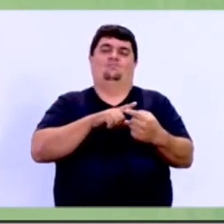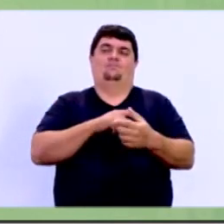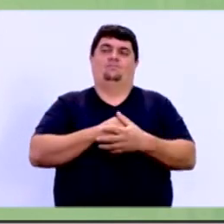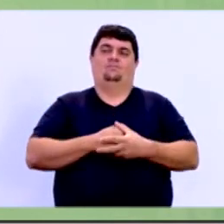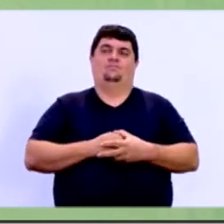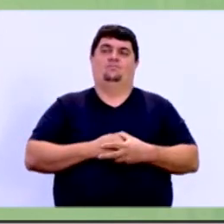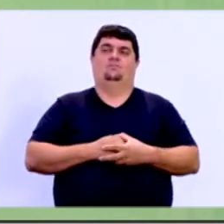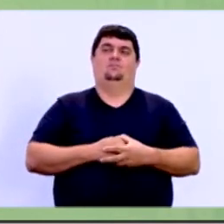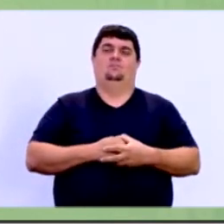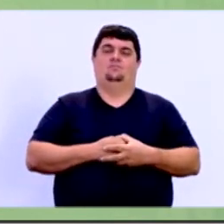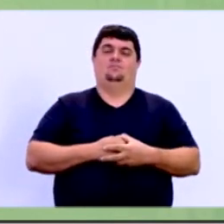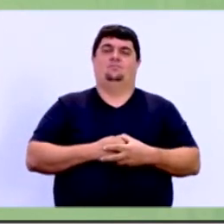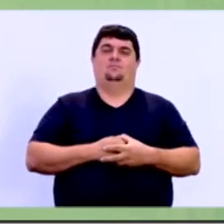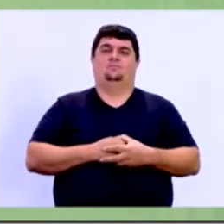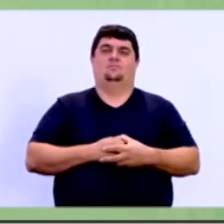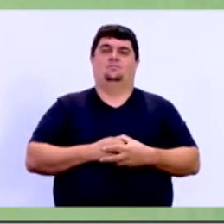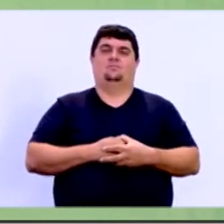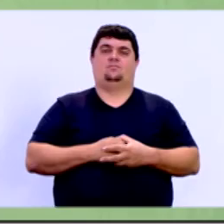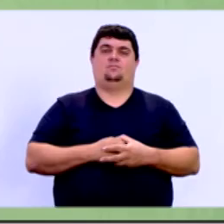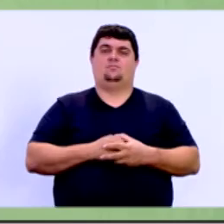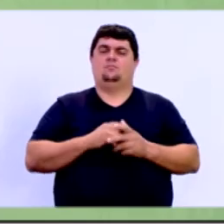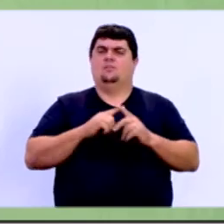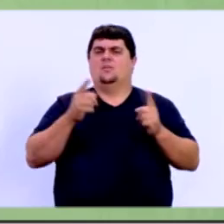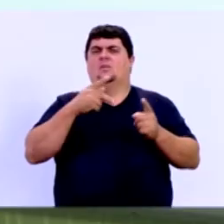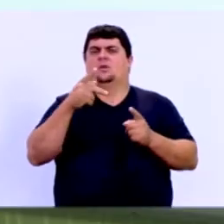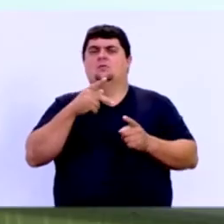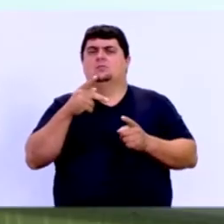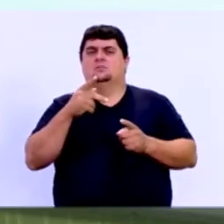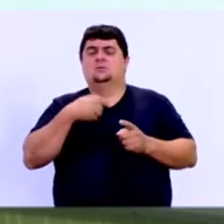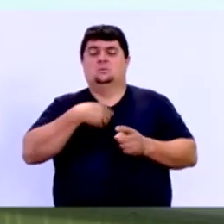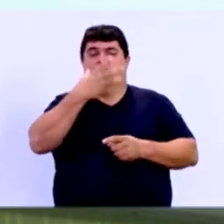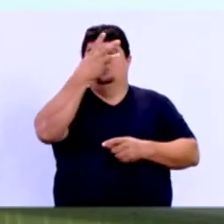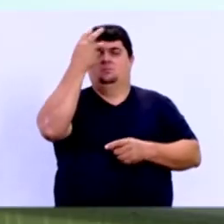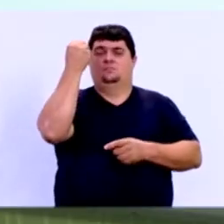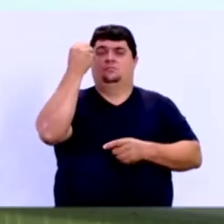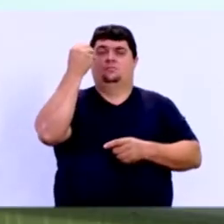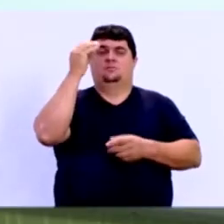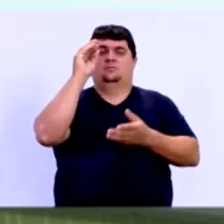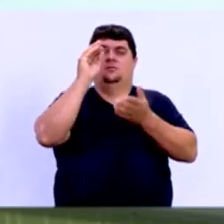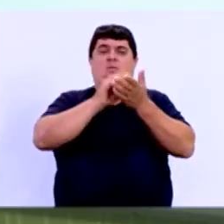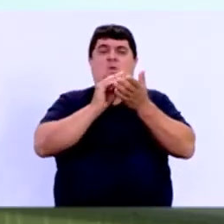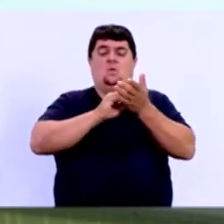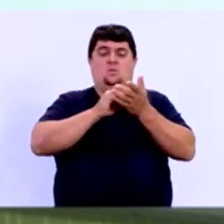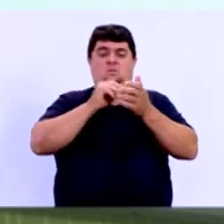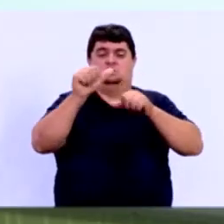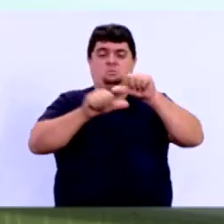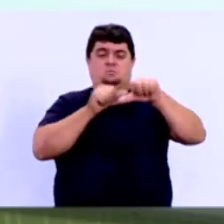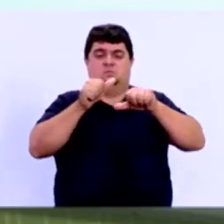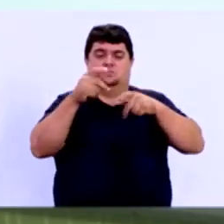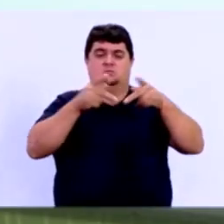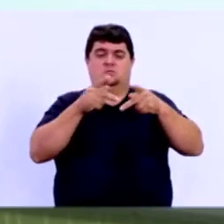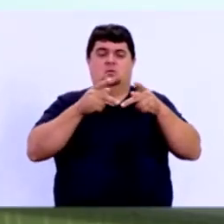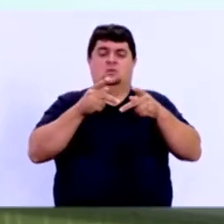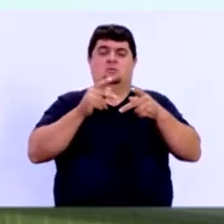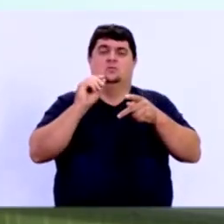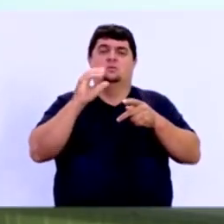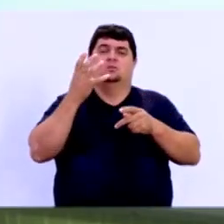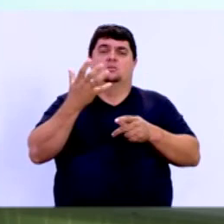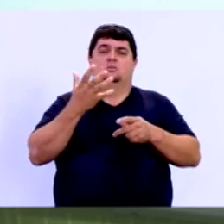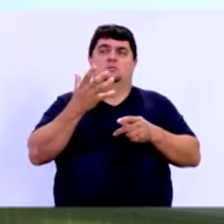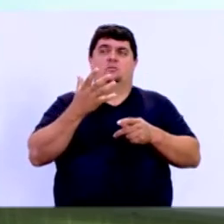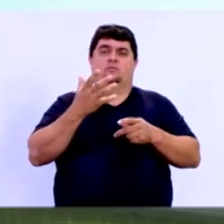seja alcançado. Mas, professor, eu esqueci de fazer o ajuste do meu planejamento. E aí, professor?